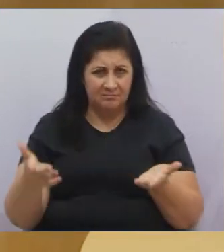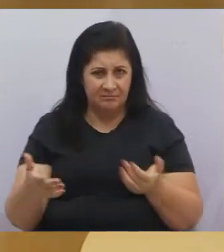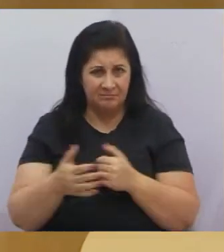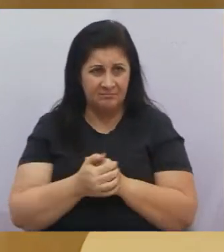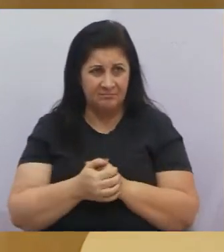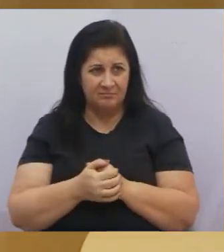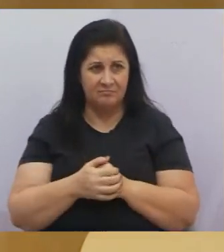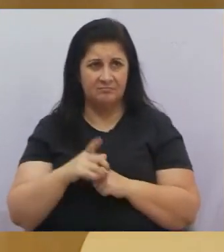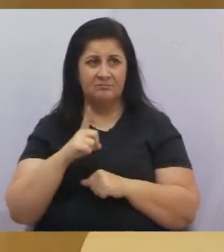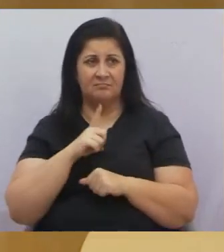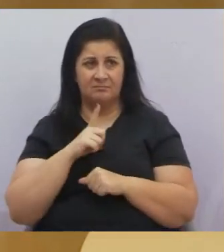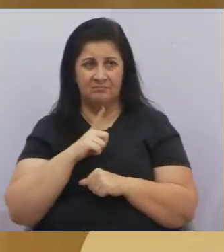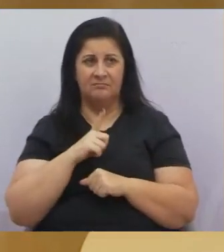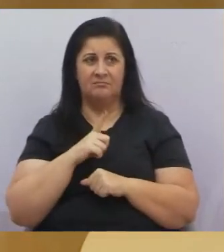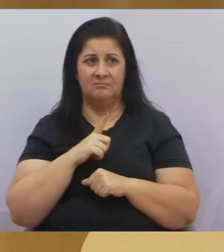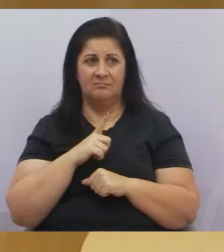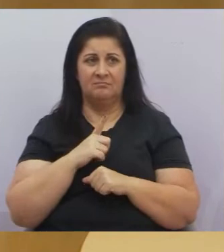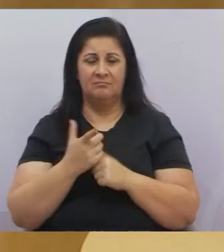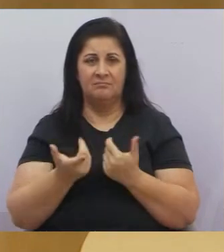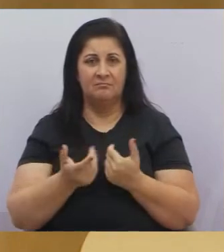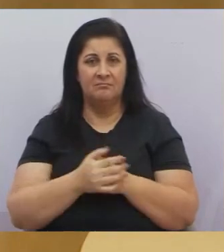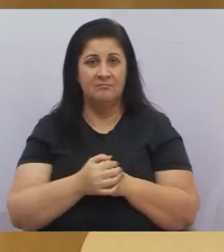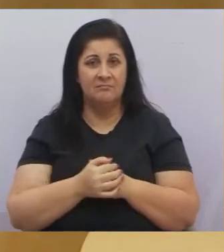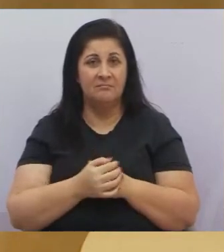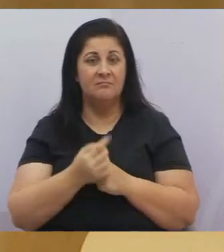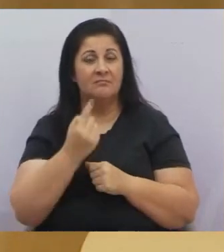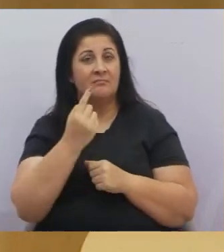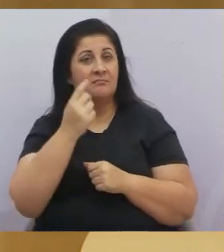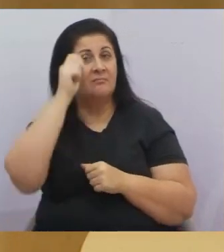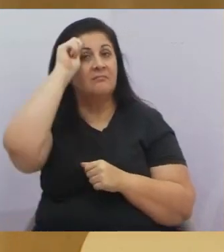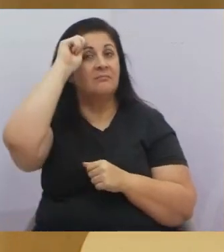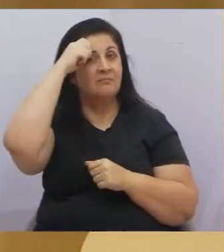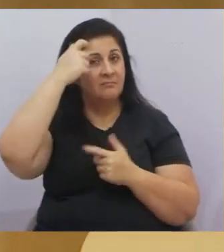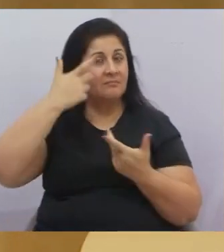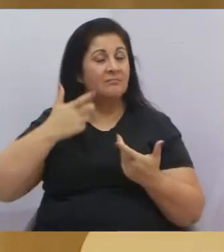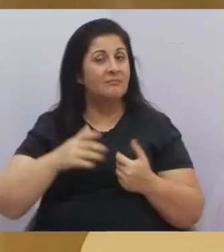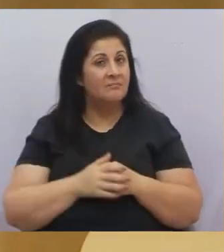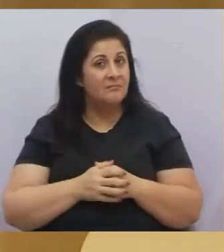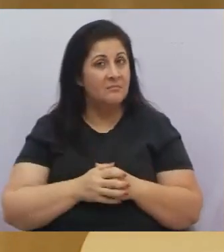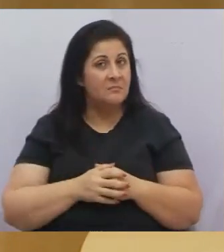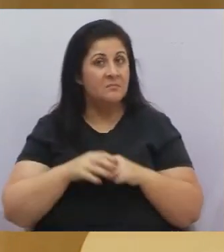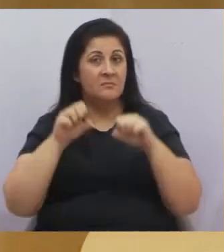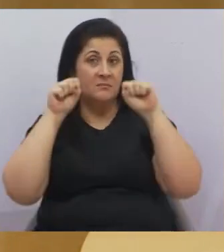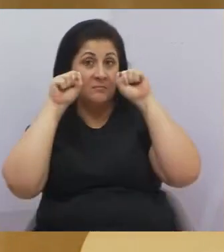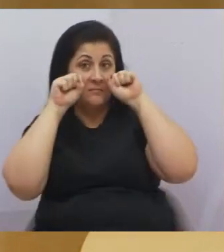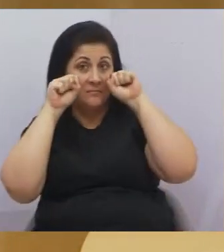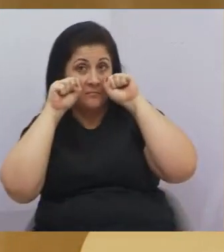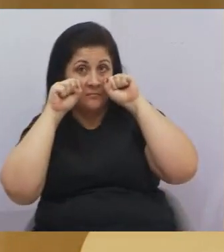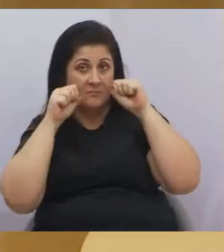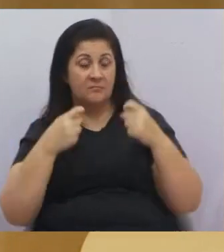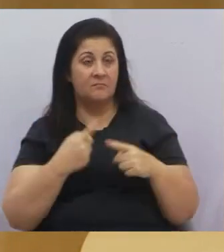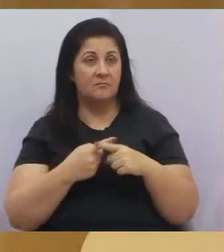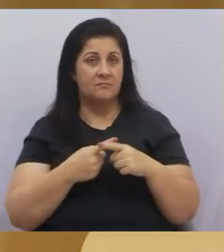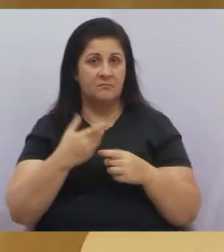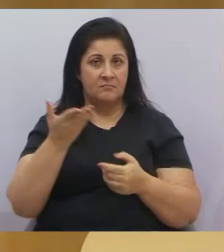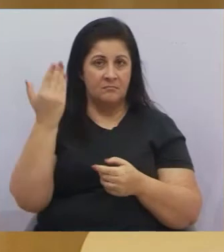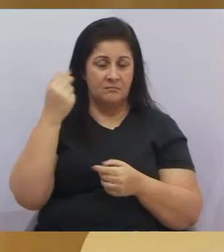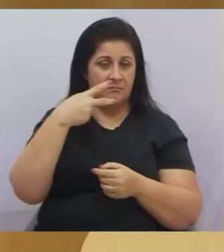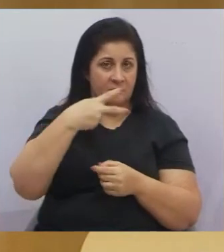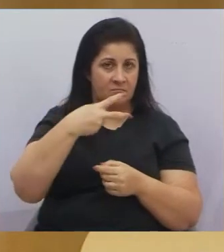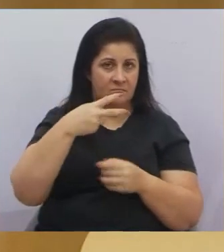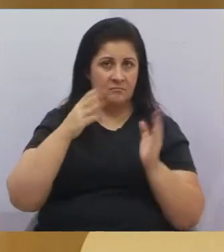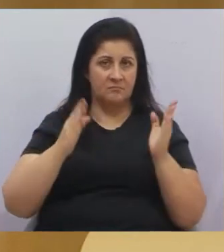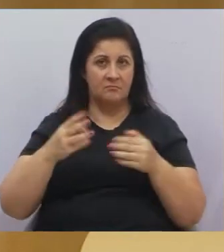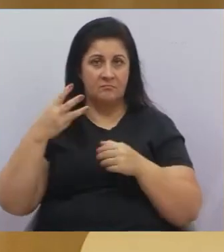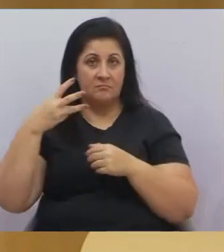lá, pelo menos, senhor presidente, algum negrinho como assessor, porque eram 2, foi para 3,